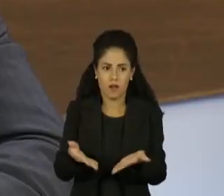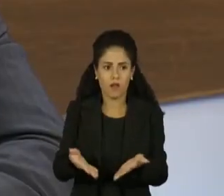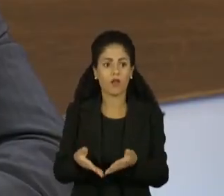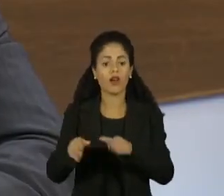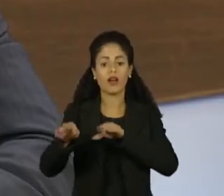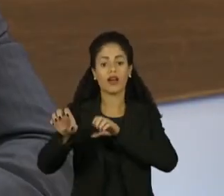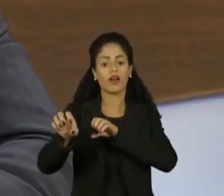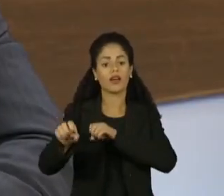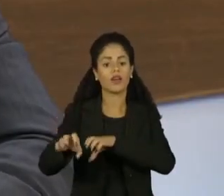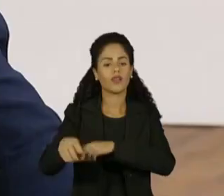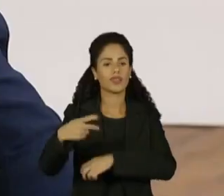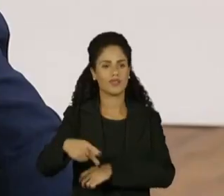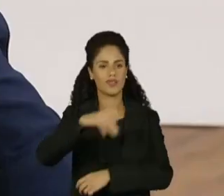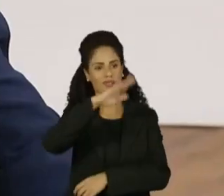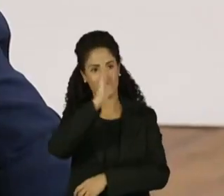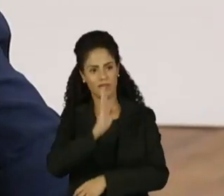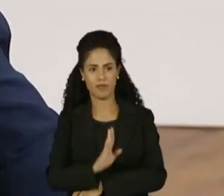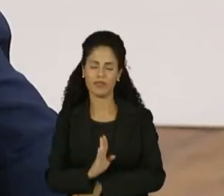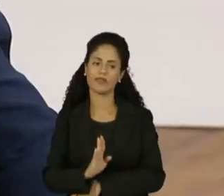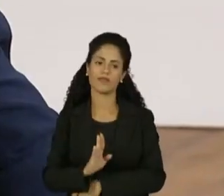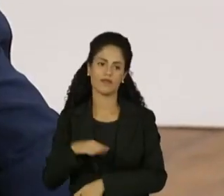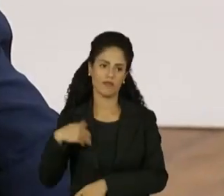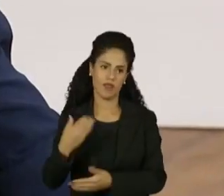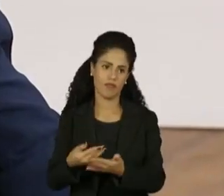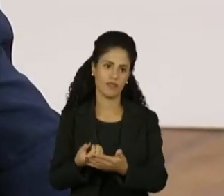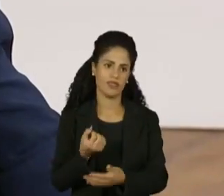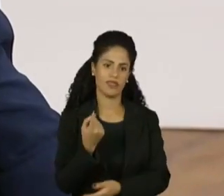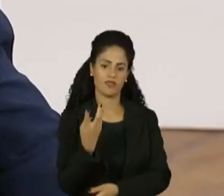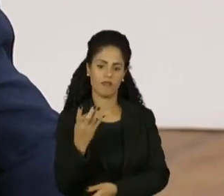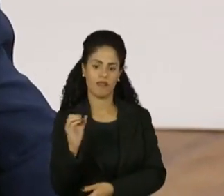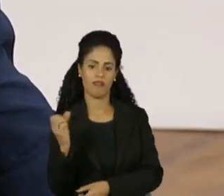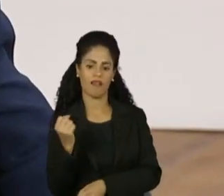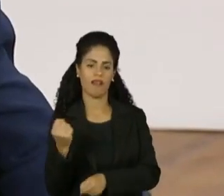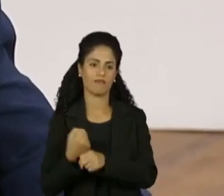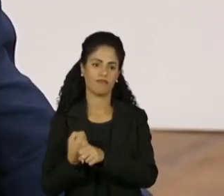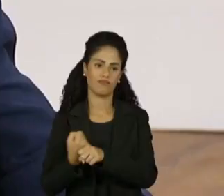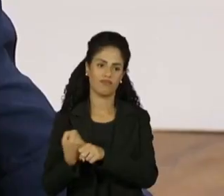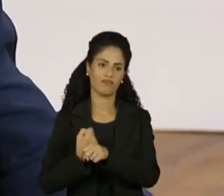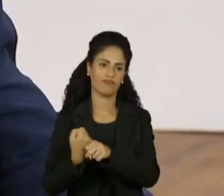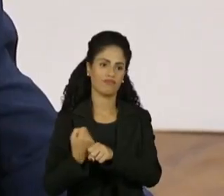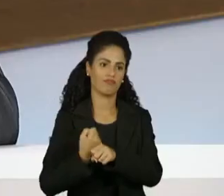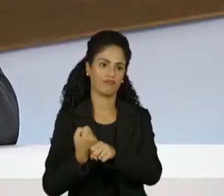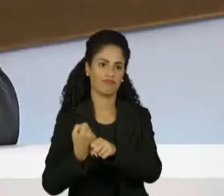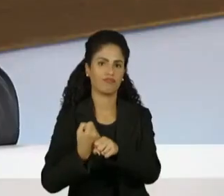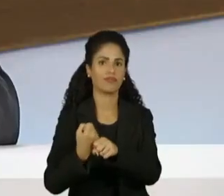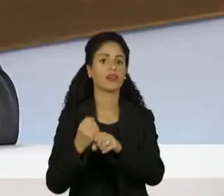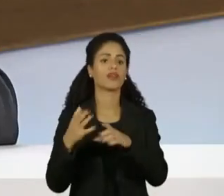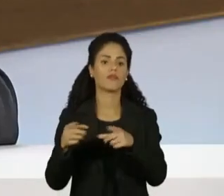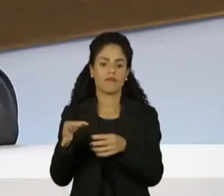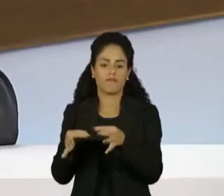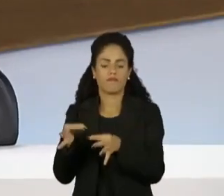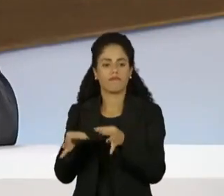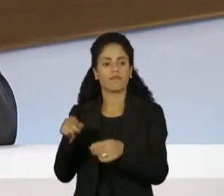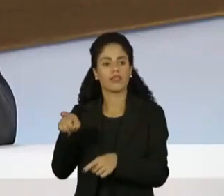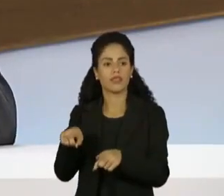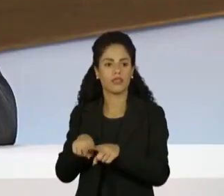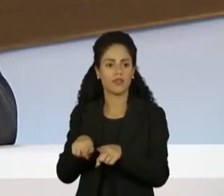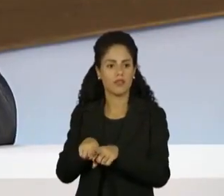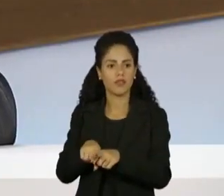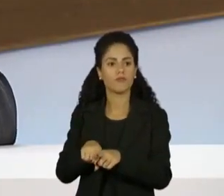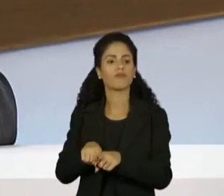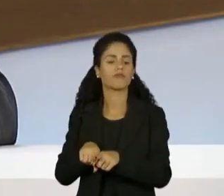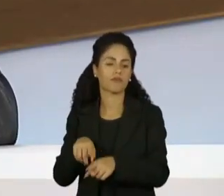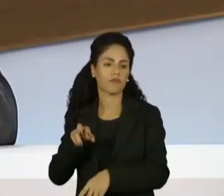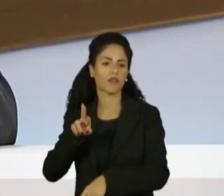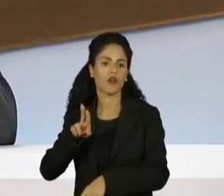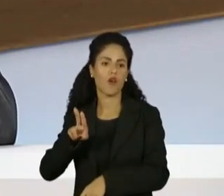problema da educação no Brasil é muito antigo, inclusive ali há mais de 140 anos, por volta de 1880, o jurista e que foi político também, Rui